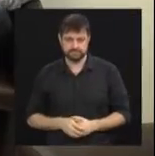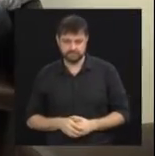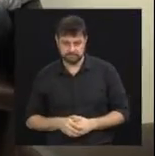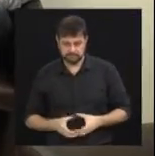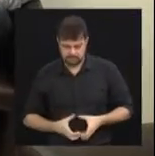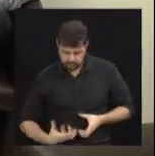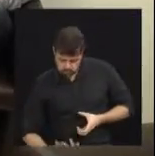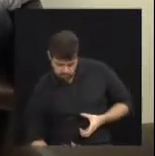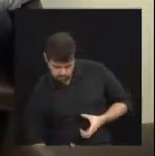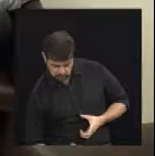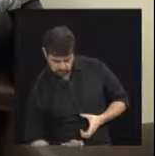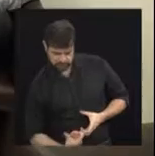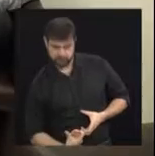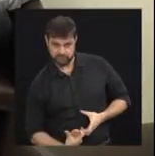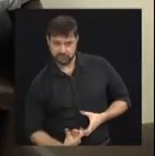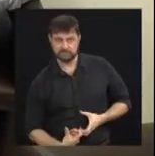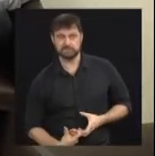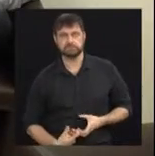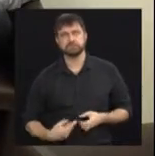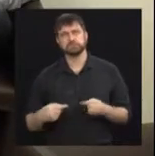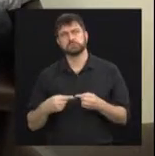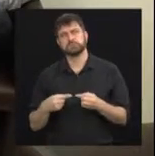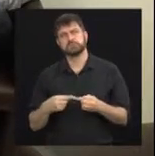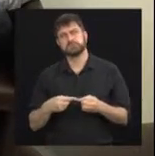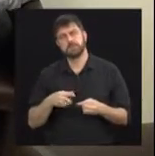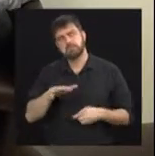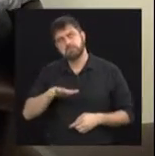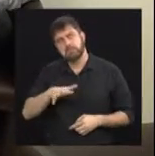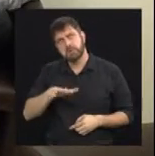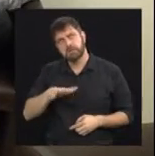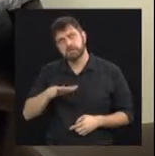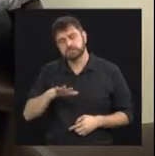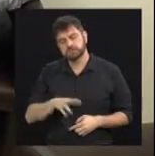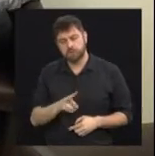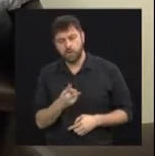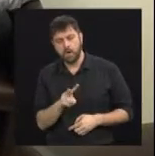inseminação artificial ou intrauterina, a chance por tentativa